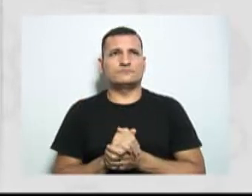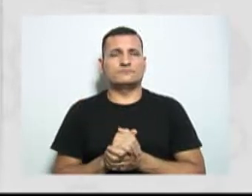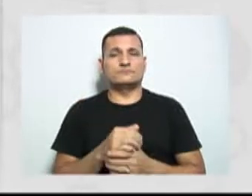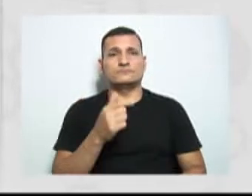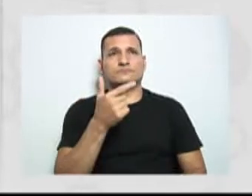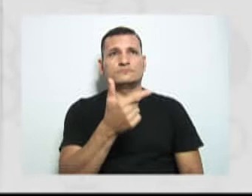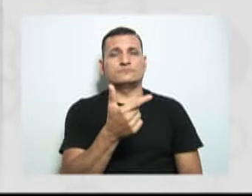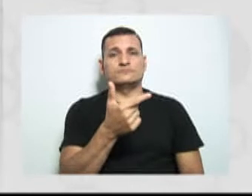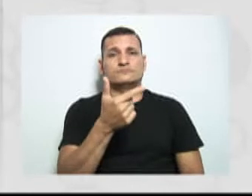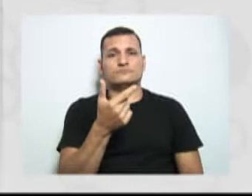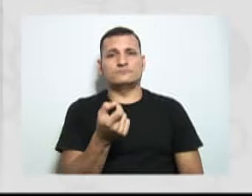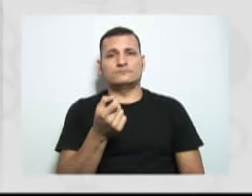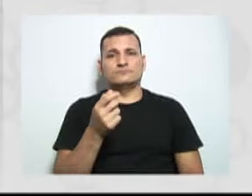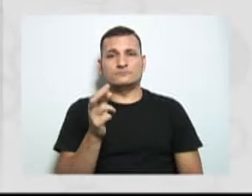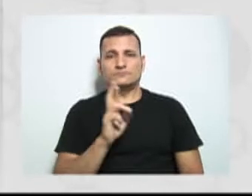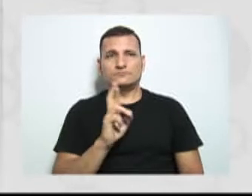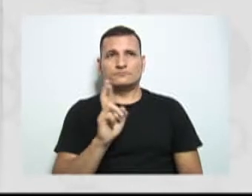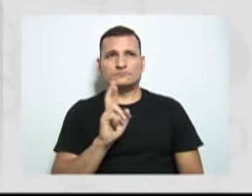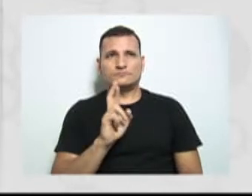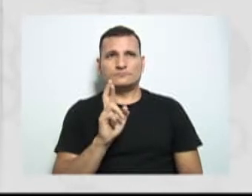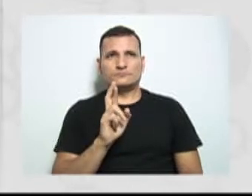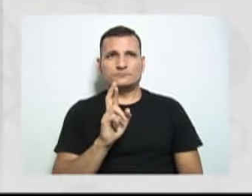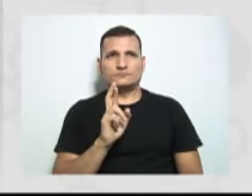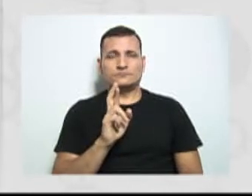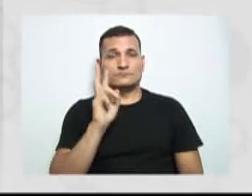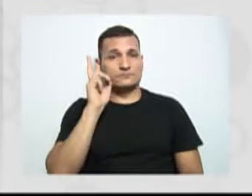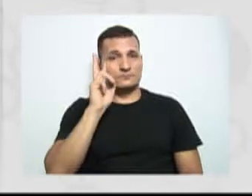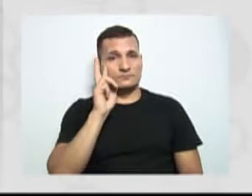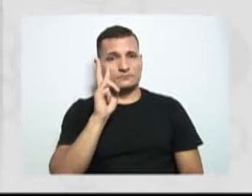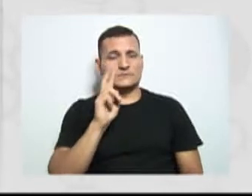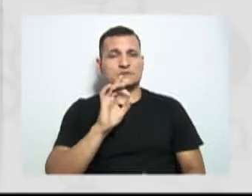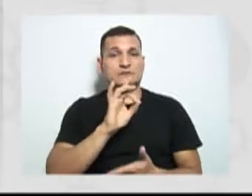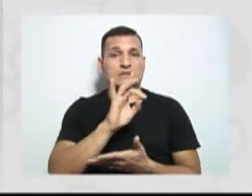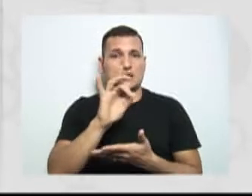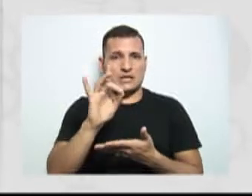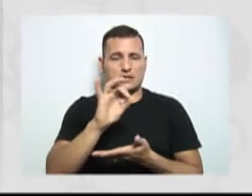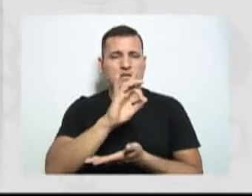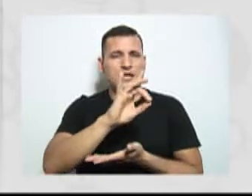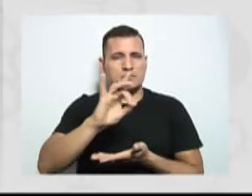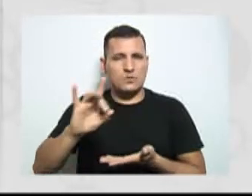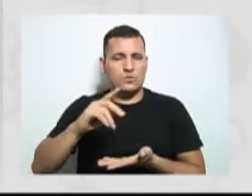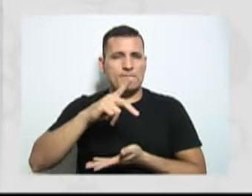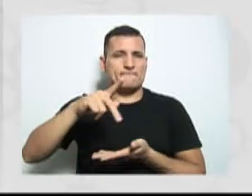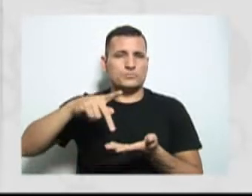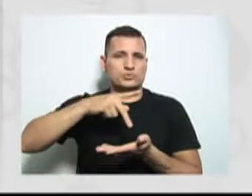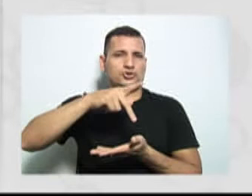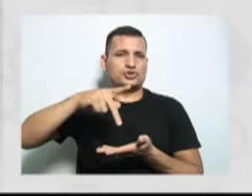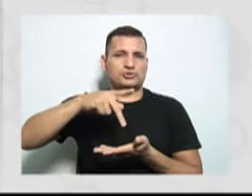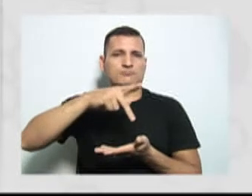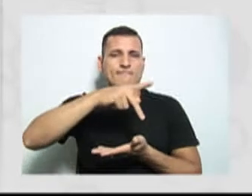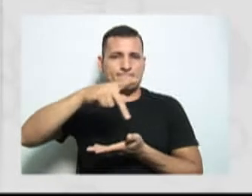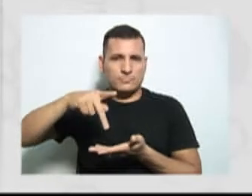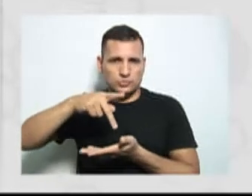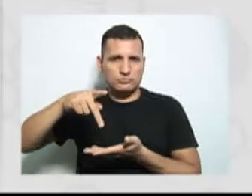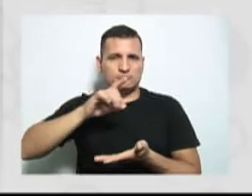R$20, lembrando a unidade. Então aqui nós vamos ter o quê?